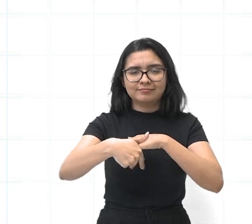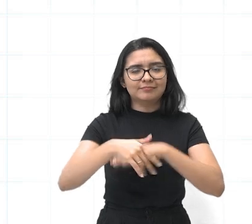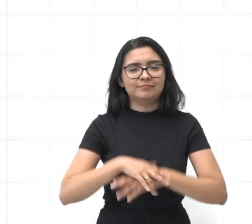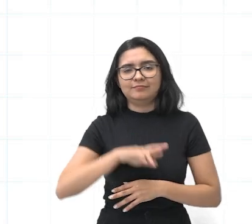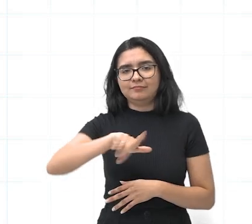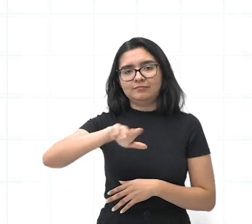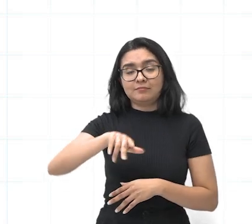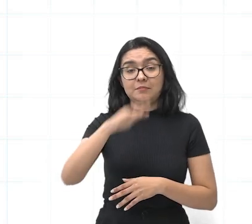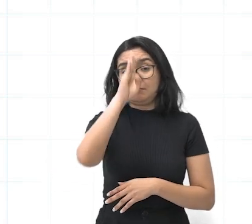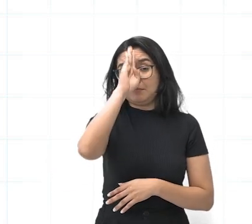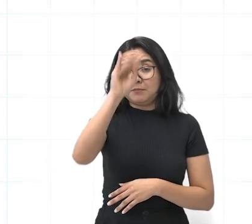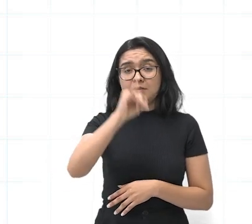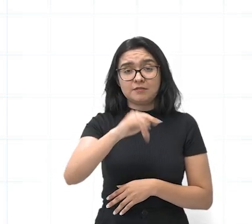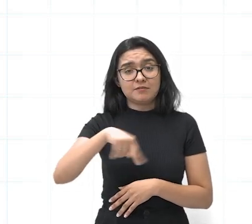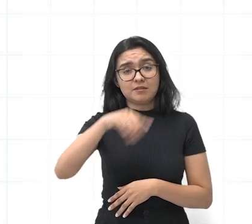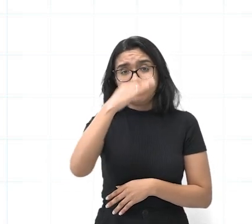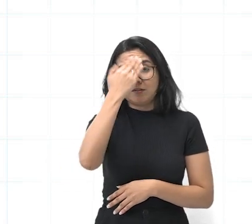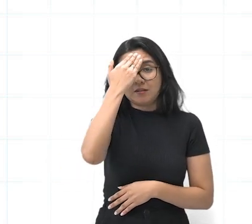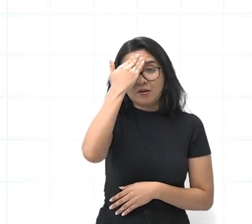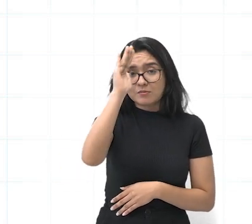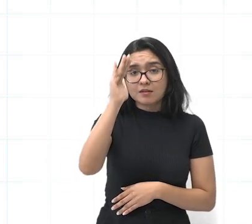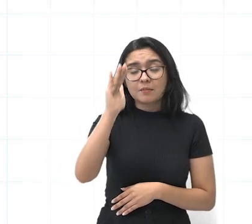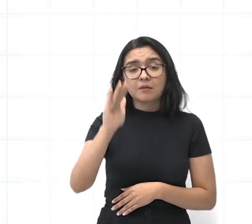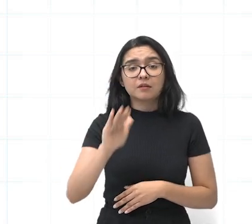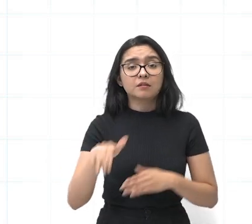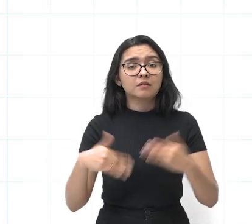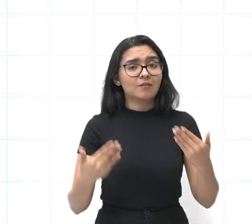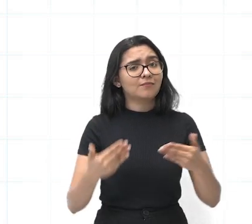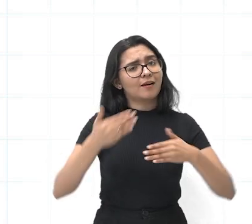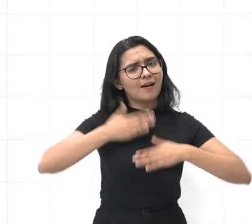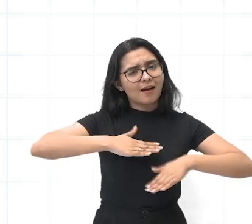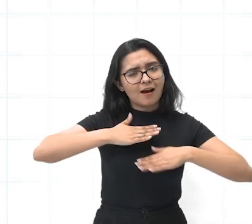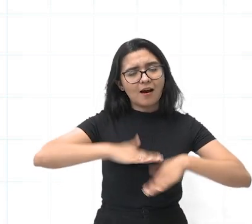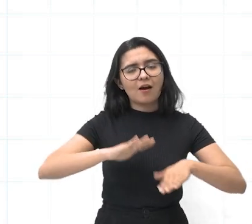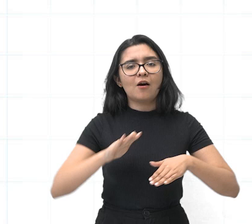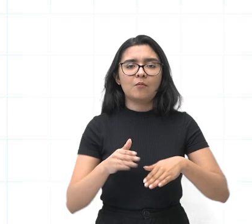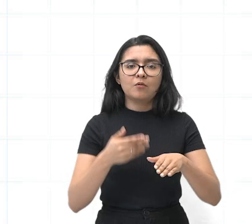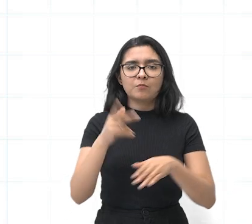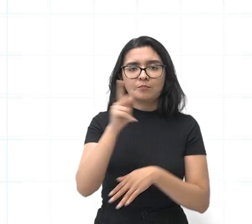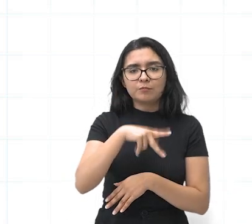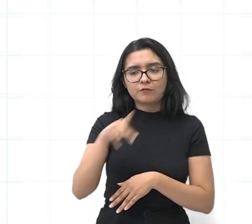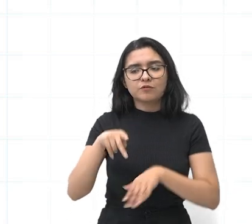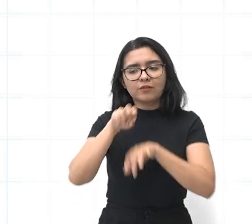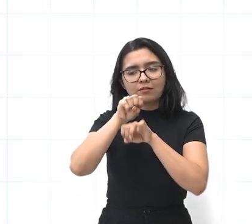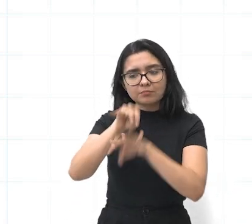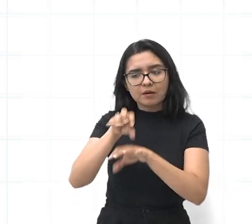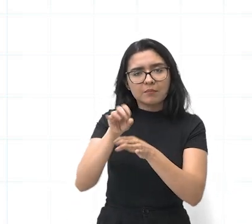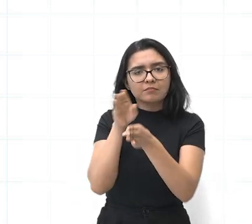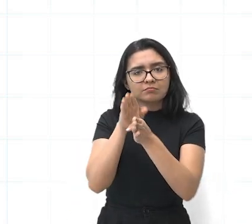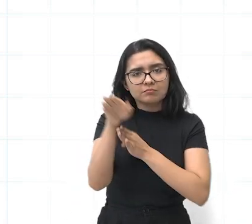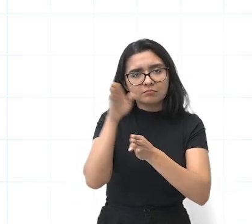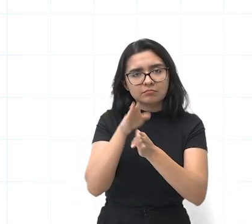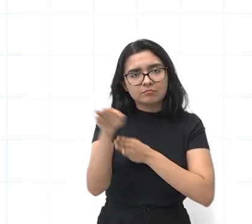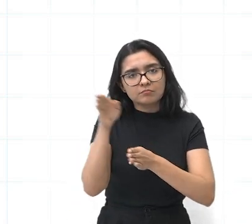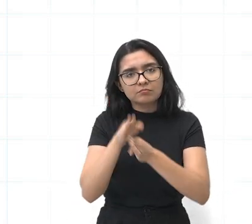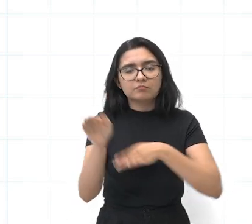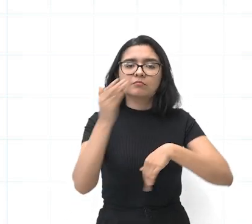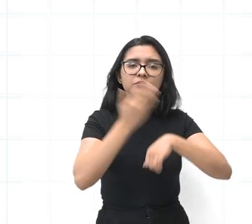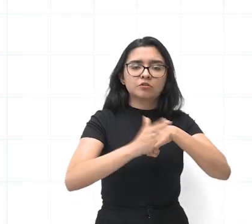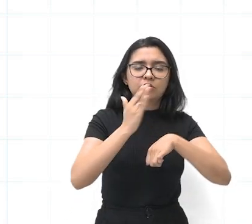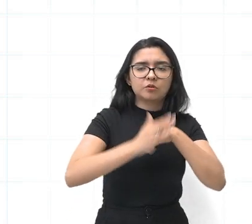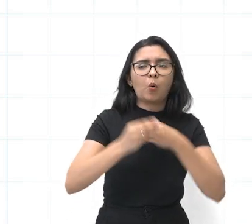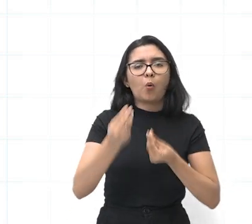vez, principalmente se você não sabe, viu? Então, devagarzinho, o professor vai ensinar aí a questão das